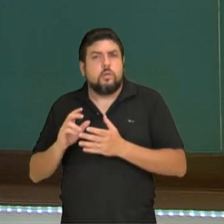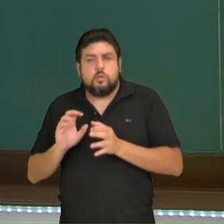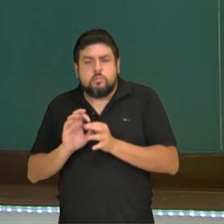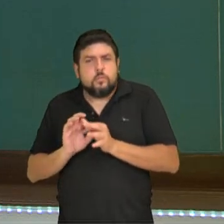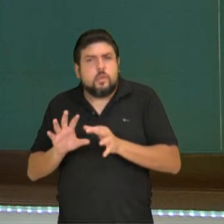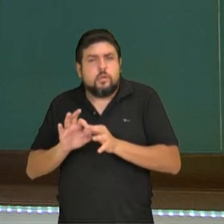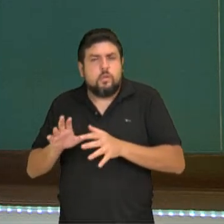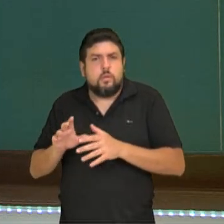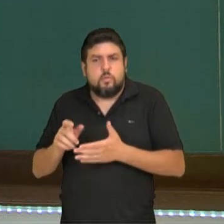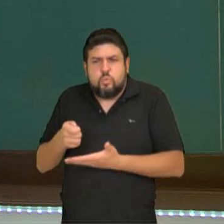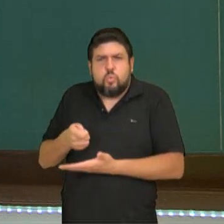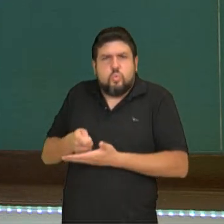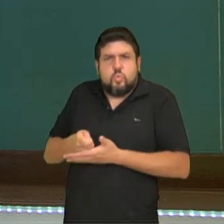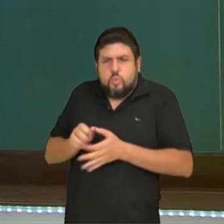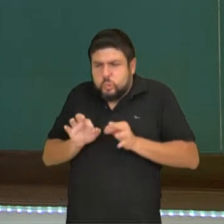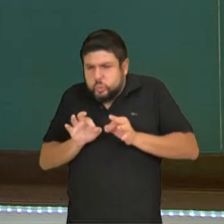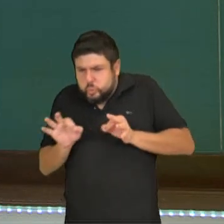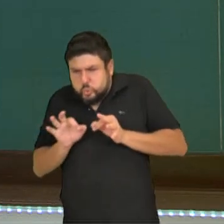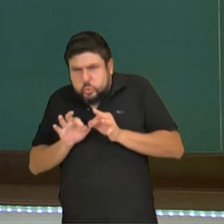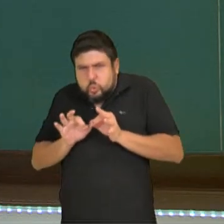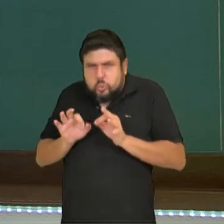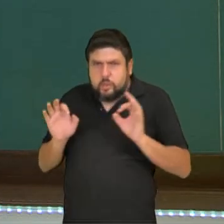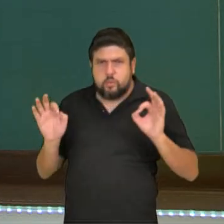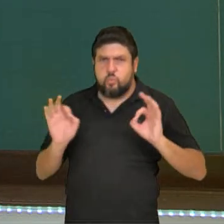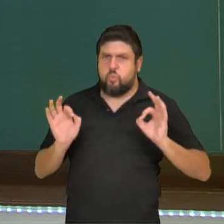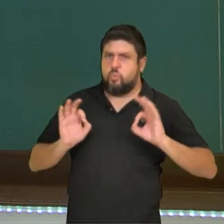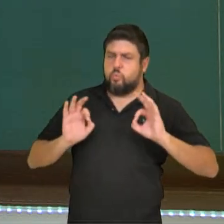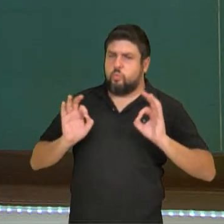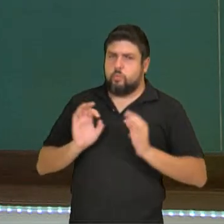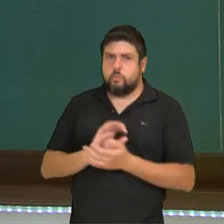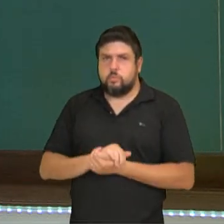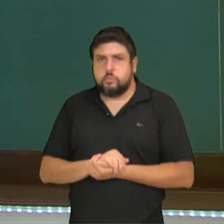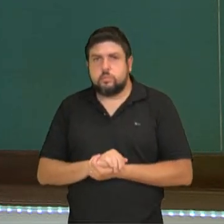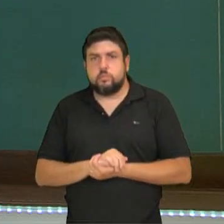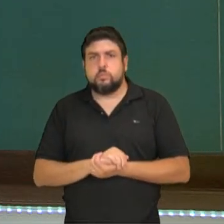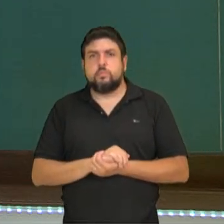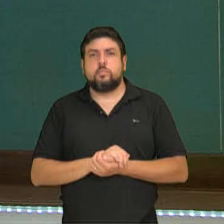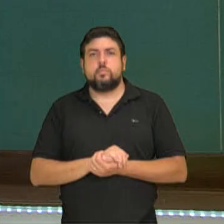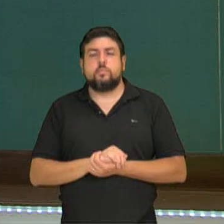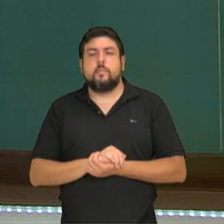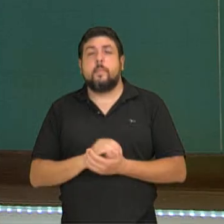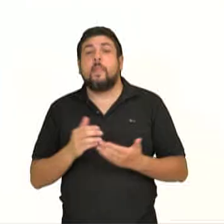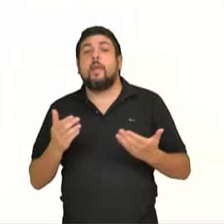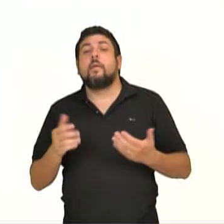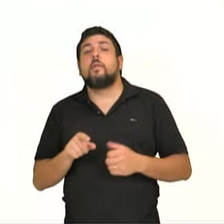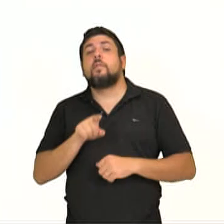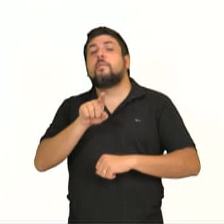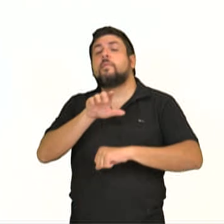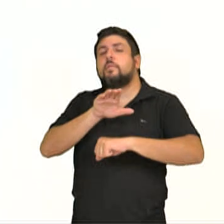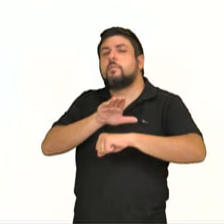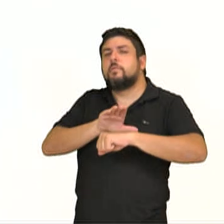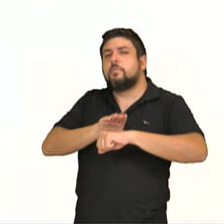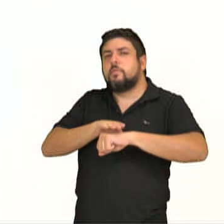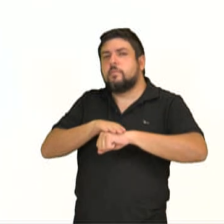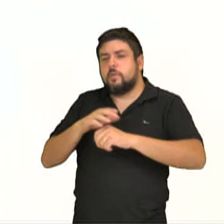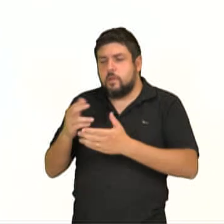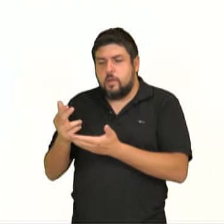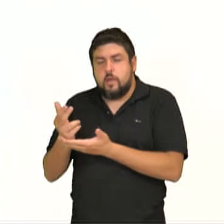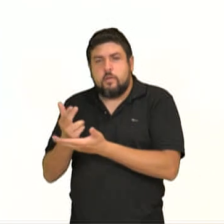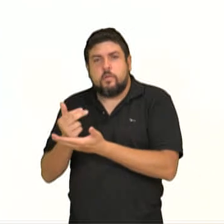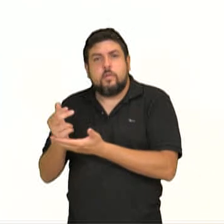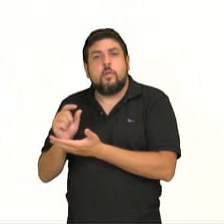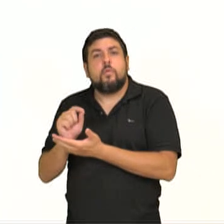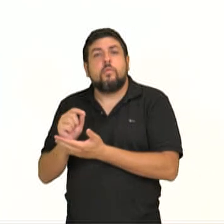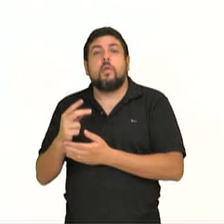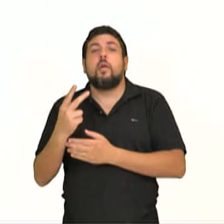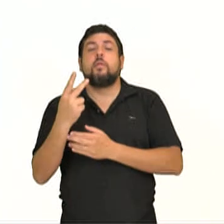sei, com o que eu tenho de conhecimento, sem aquele rigor cartográfico. Agora vocês vão fazer um croquis que represente a